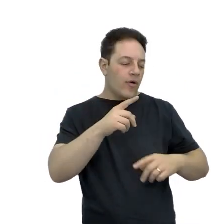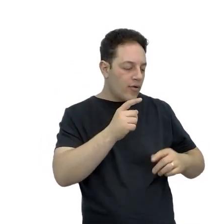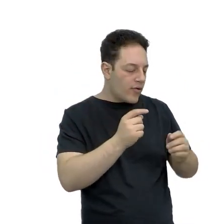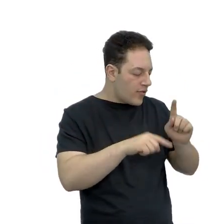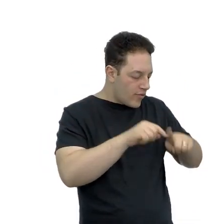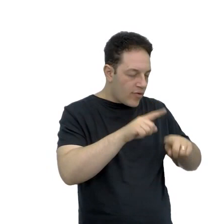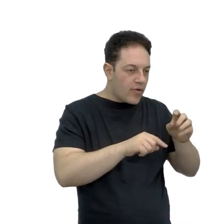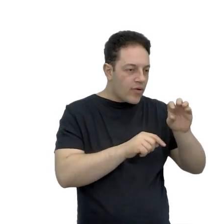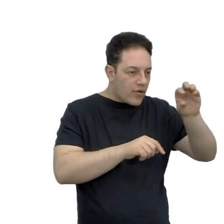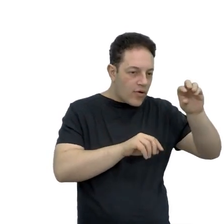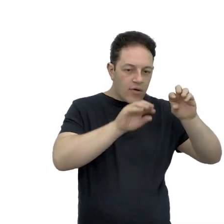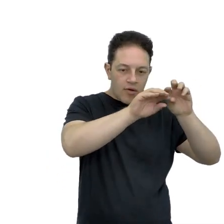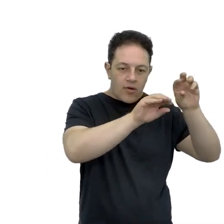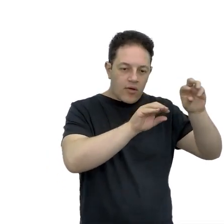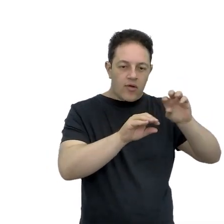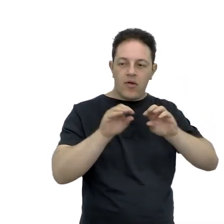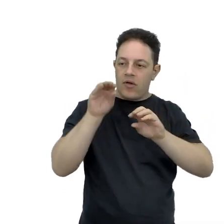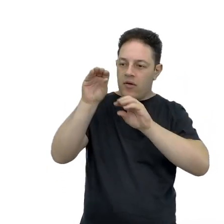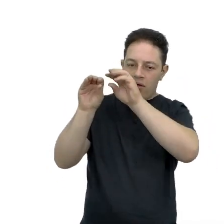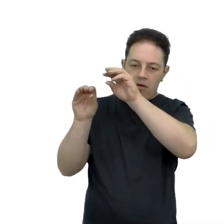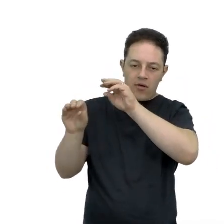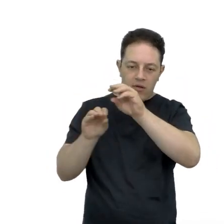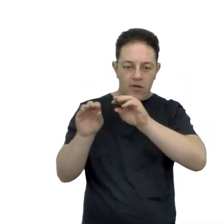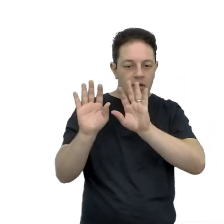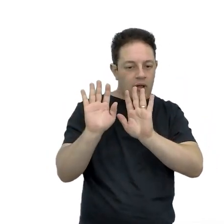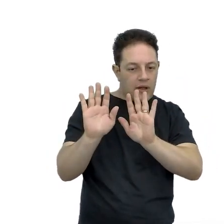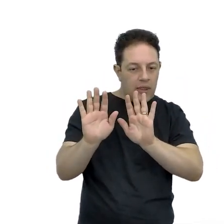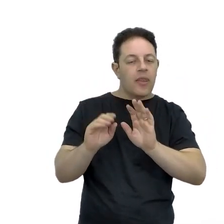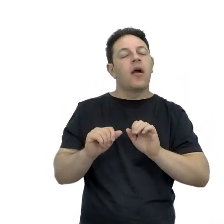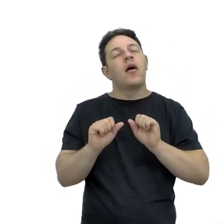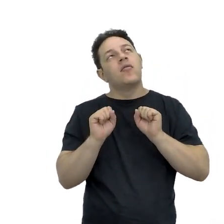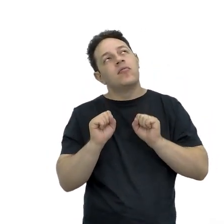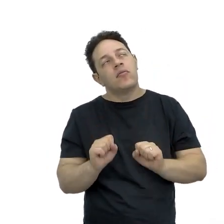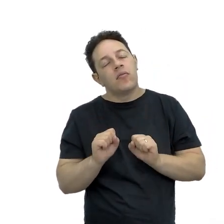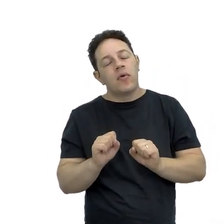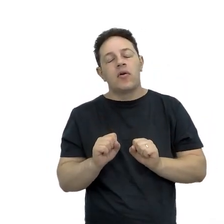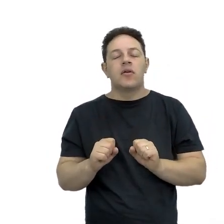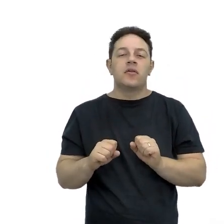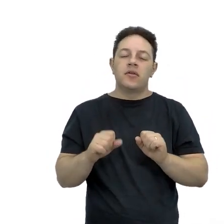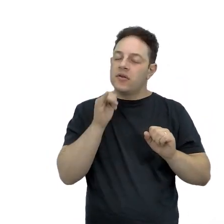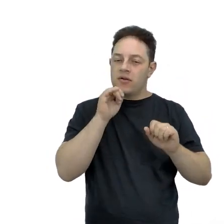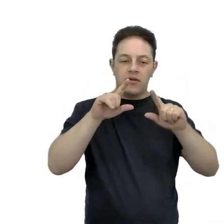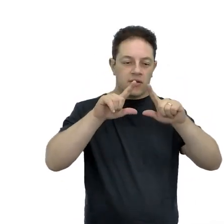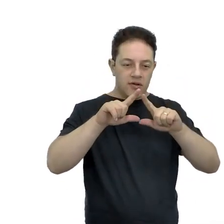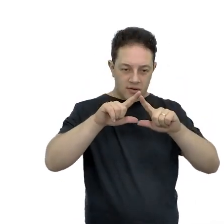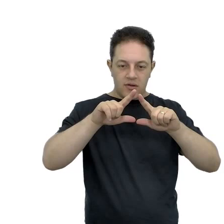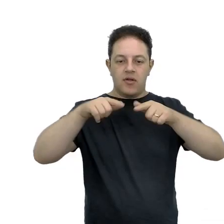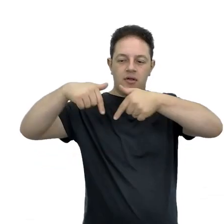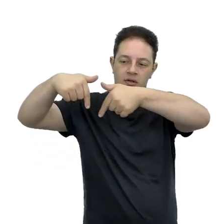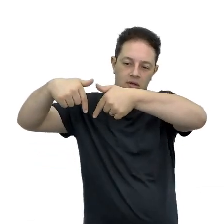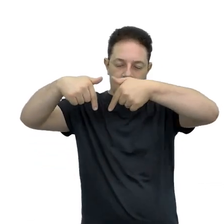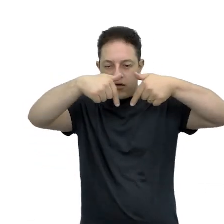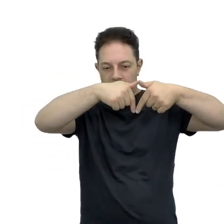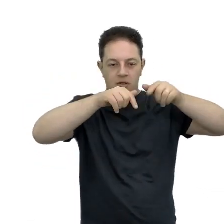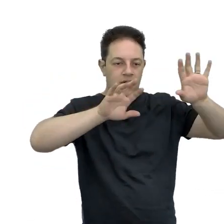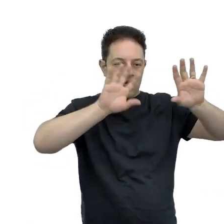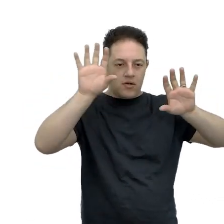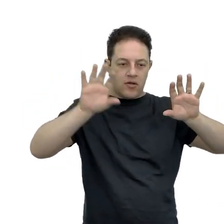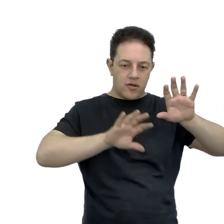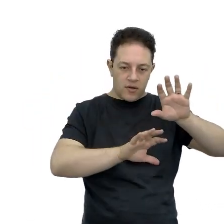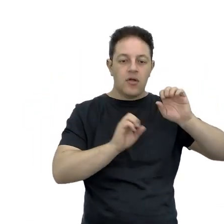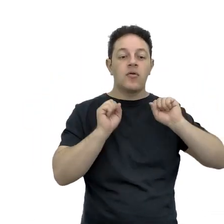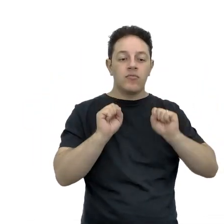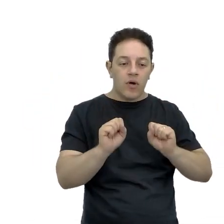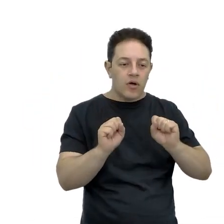no triorama. Se ele conseguir colocar esse triorama de forma